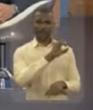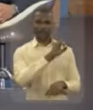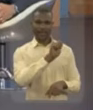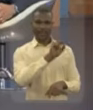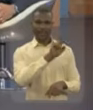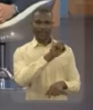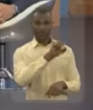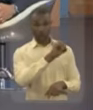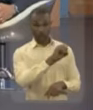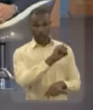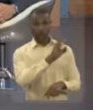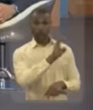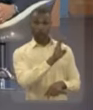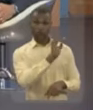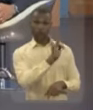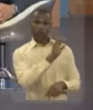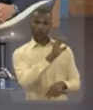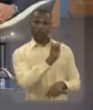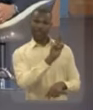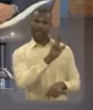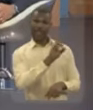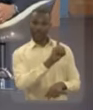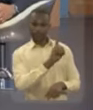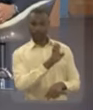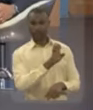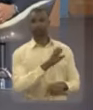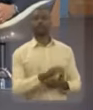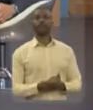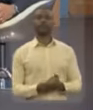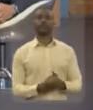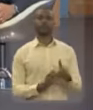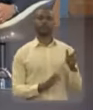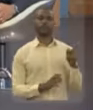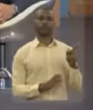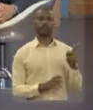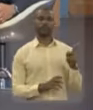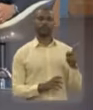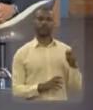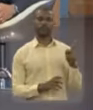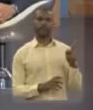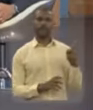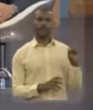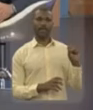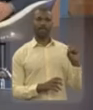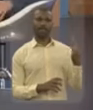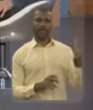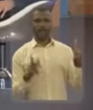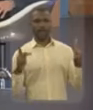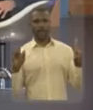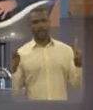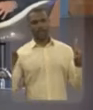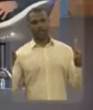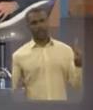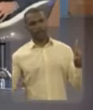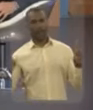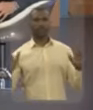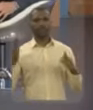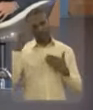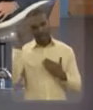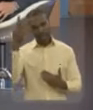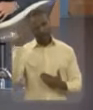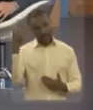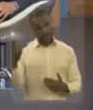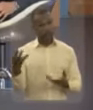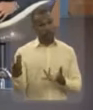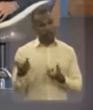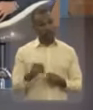bigard Pedro bigard bigard bigard que é do PS PSD Ok obrigado até amanhã então com os